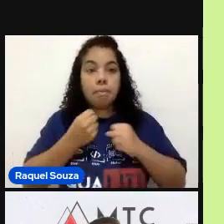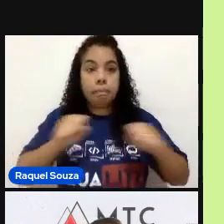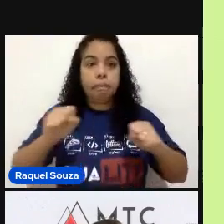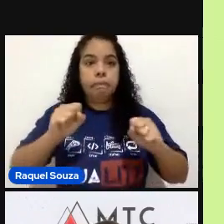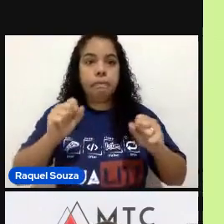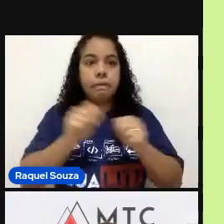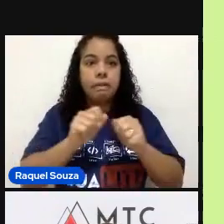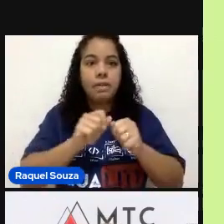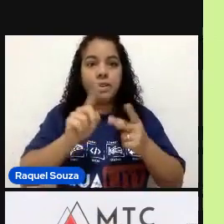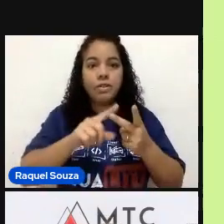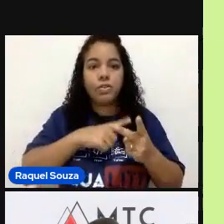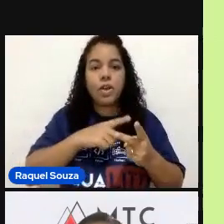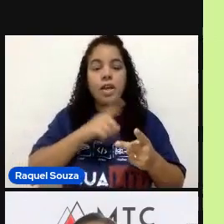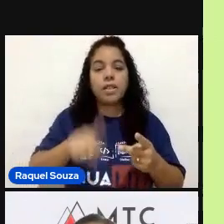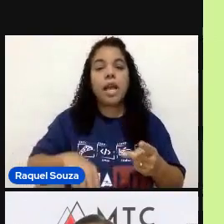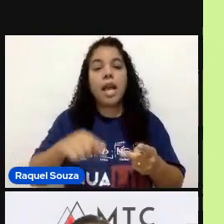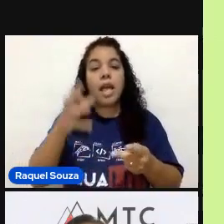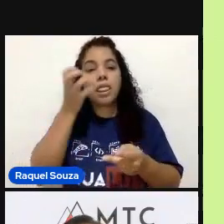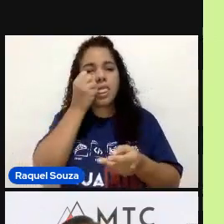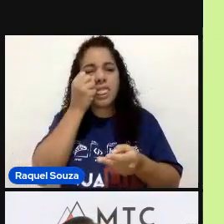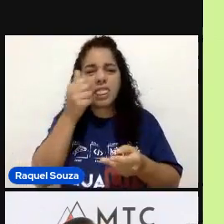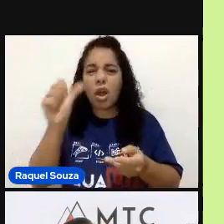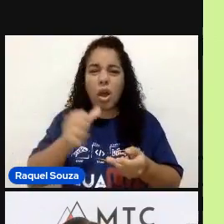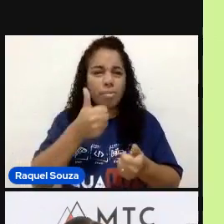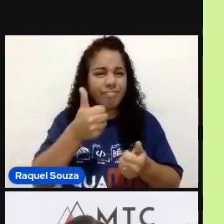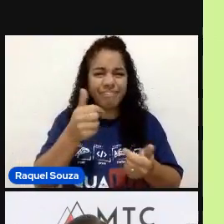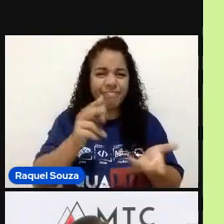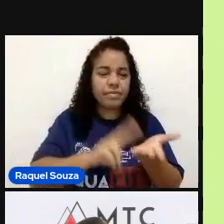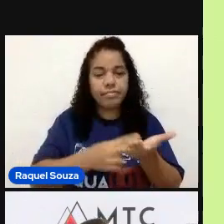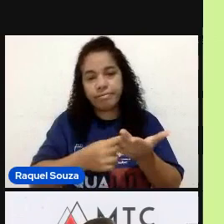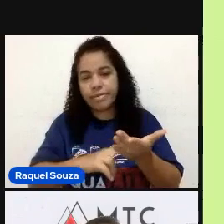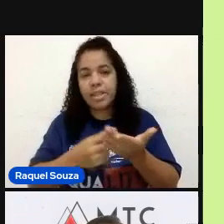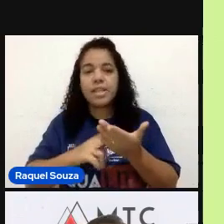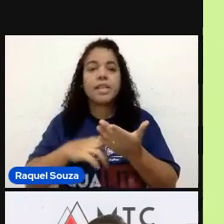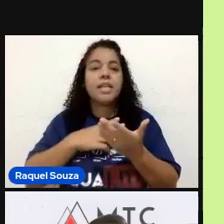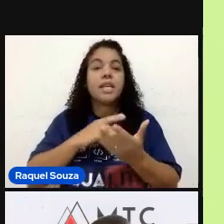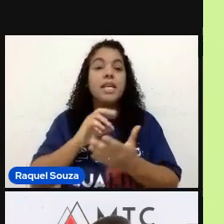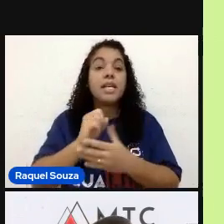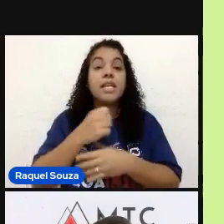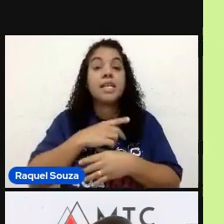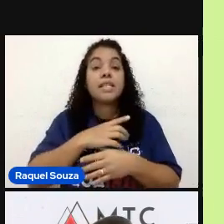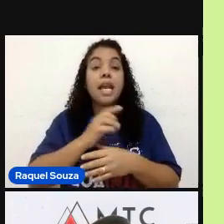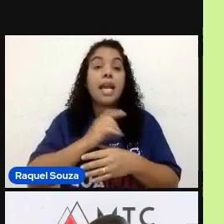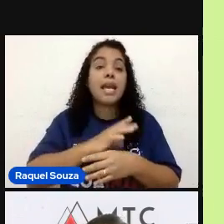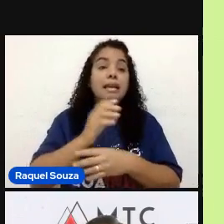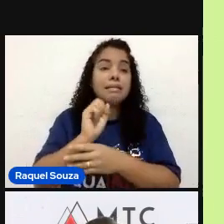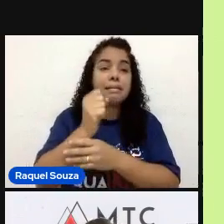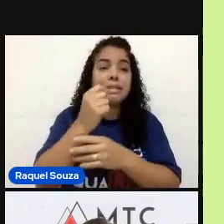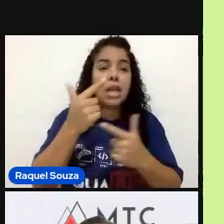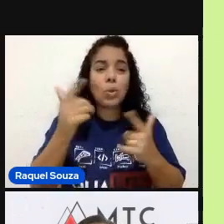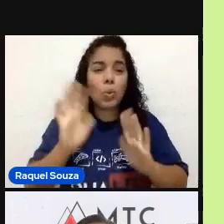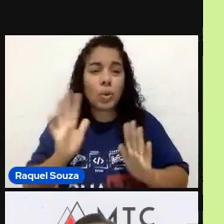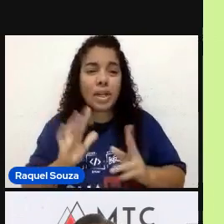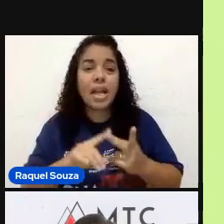impulsividade, insônia, insegurança, dificuldade de se